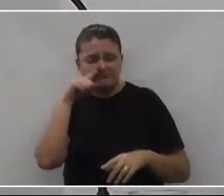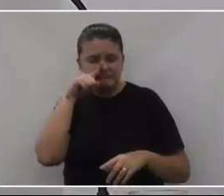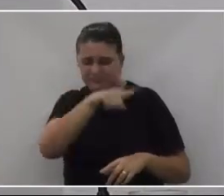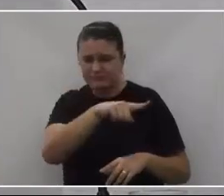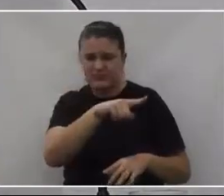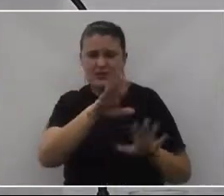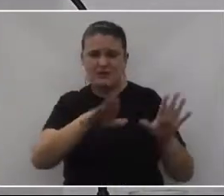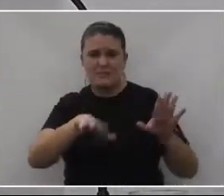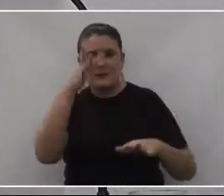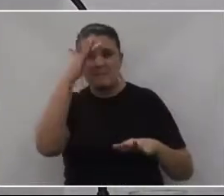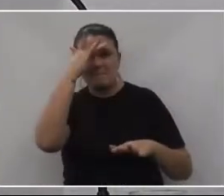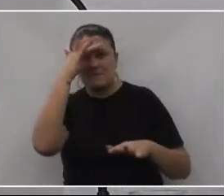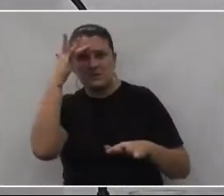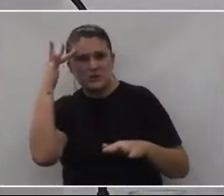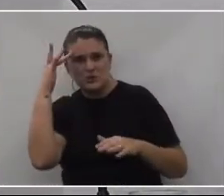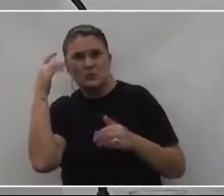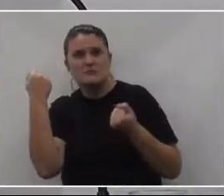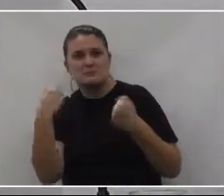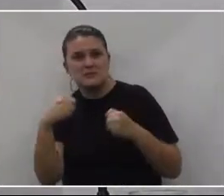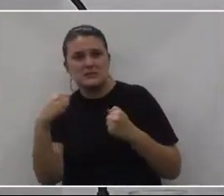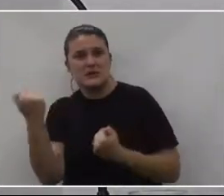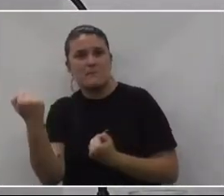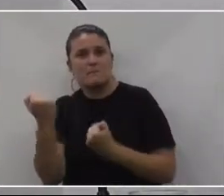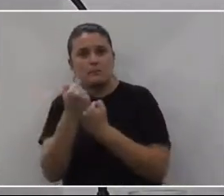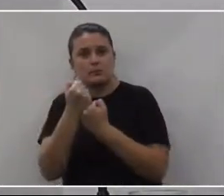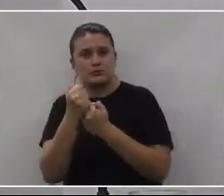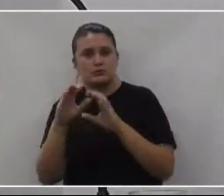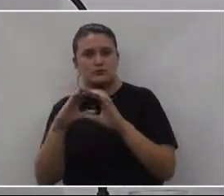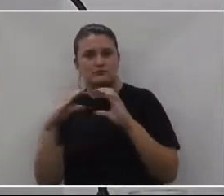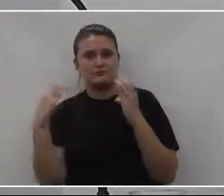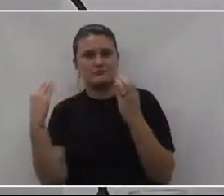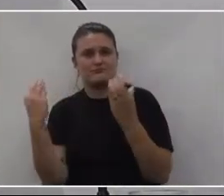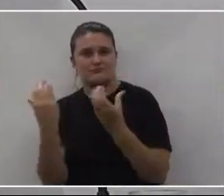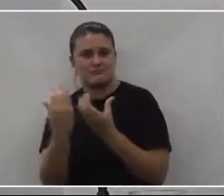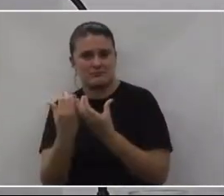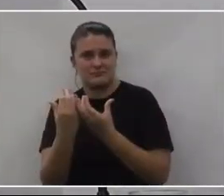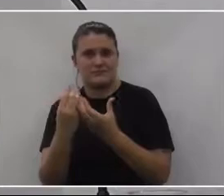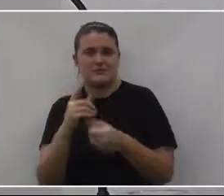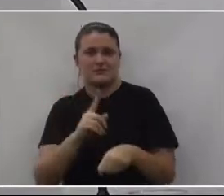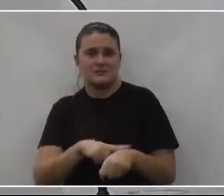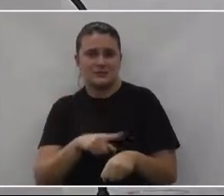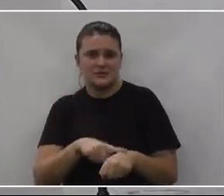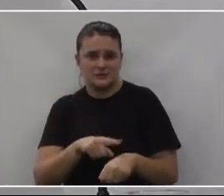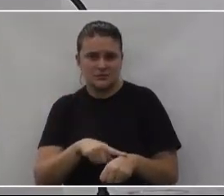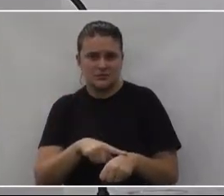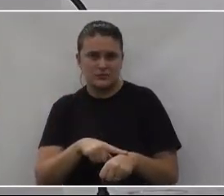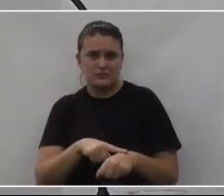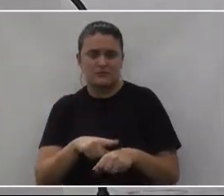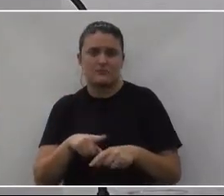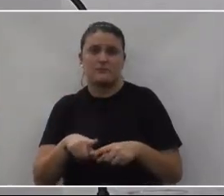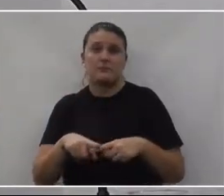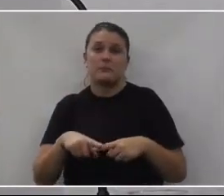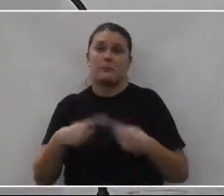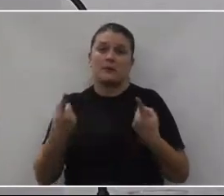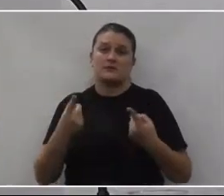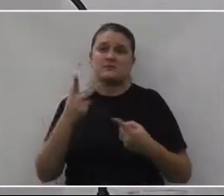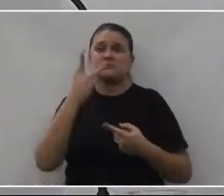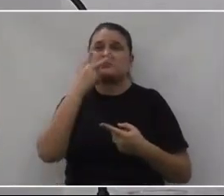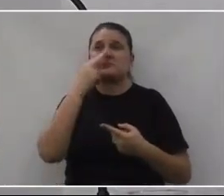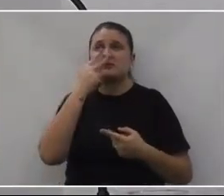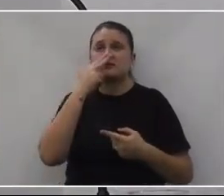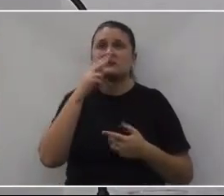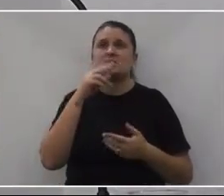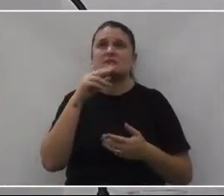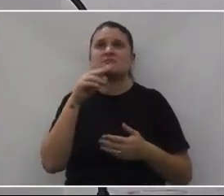de pessoas que precisariam do apoio da comunidade naquele momento, mas em vez disso,